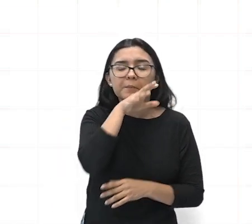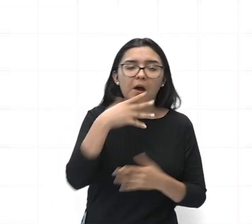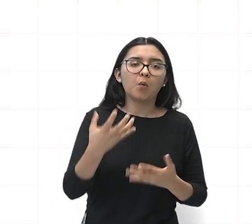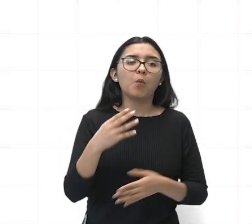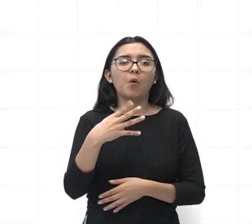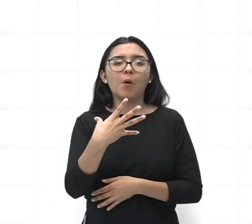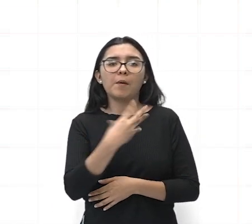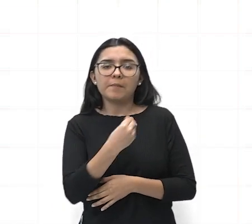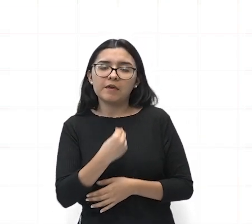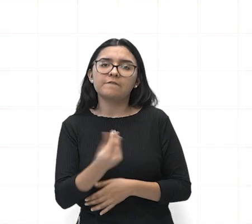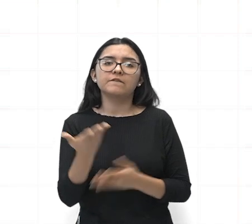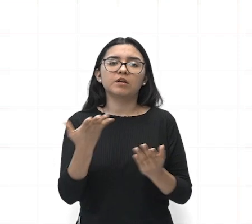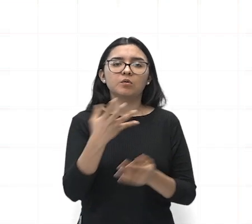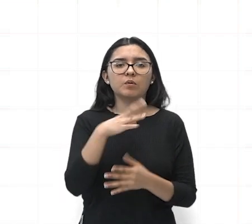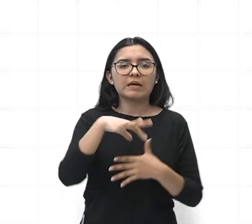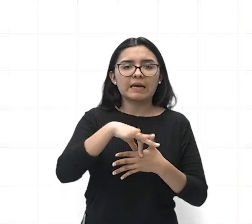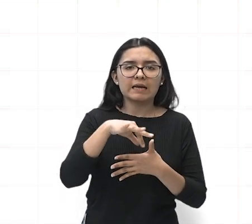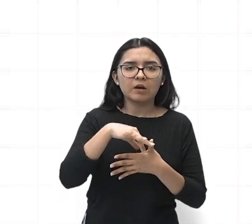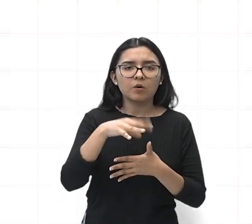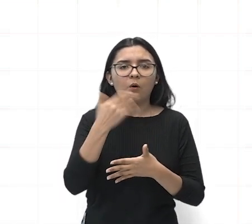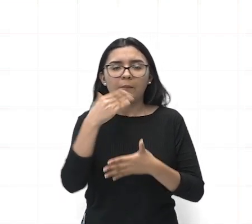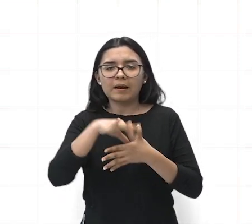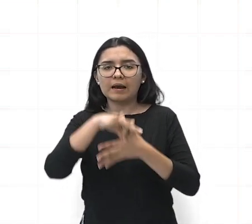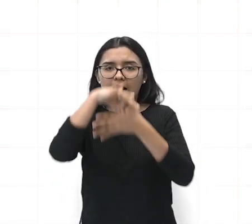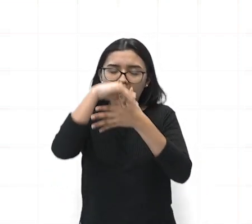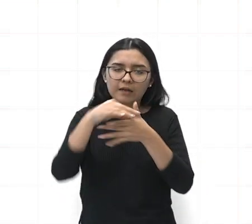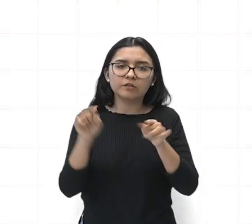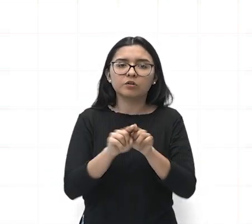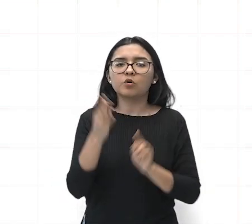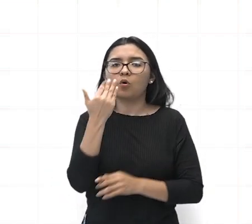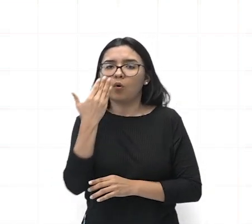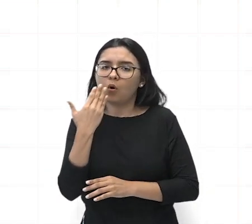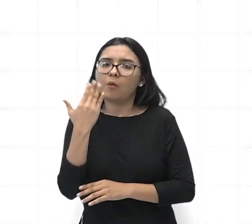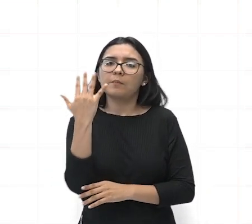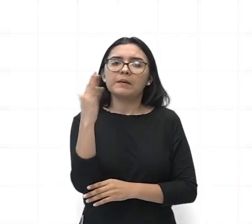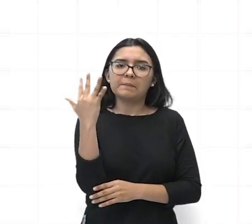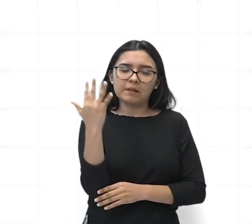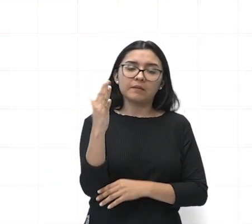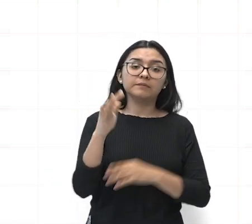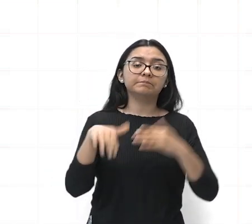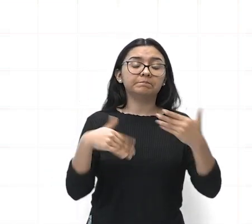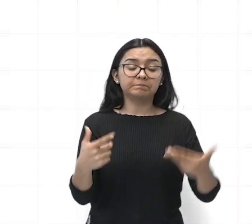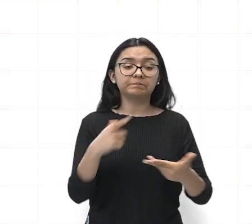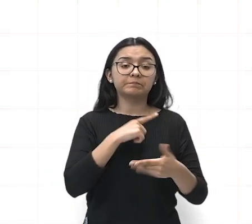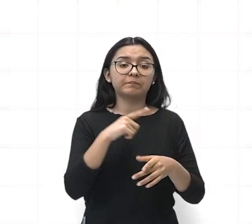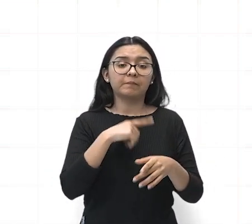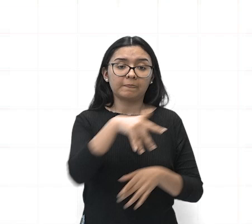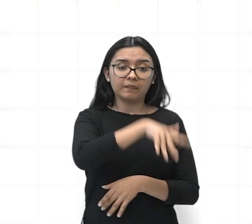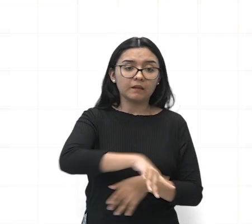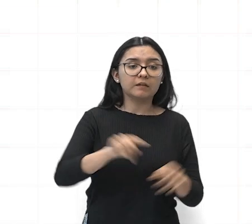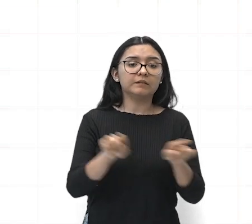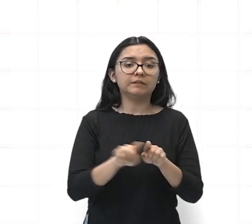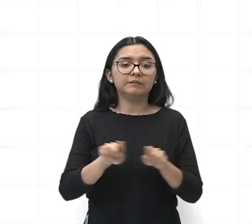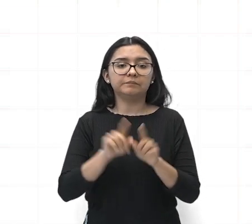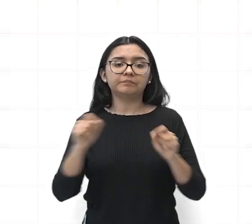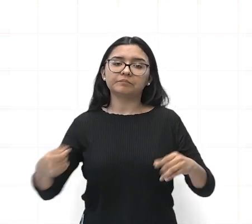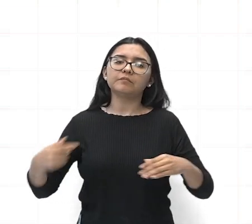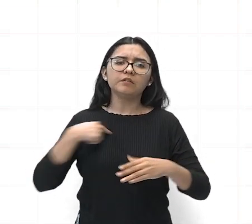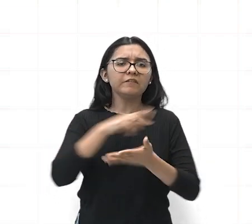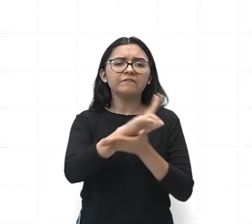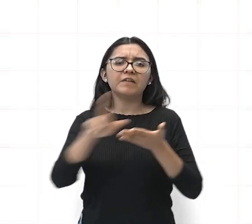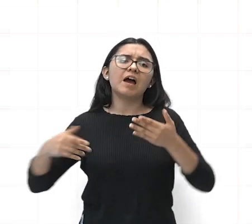carnívoros, onívoros, todos eles ocupando o mesmo ambiente. E ainda a diversidade de